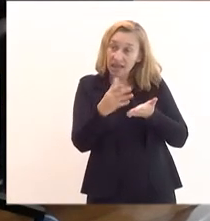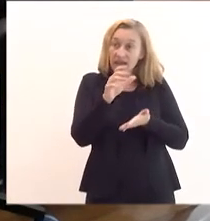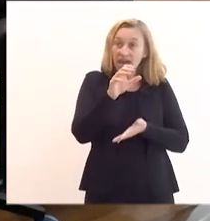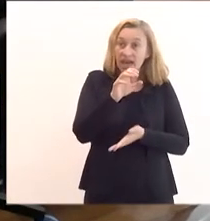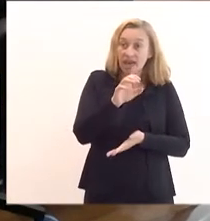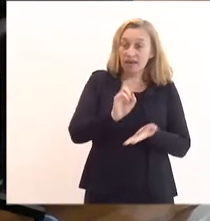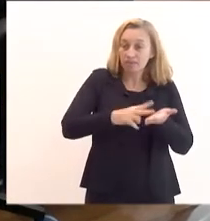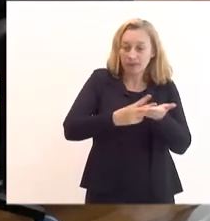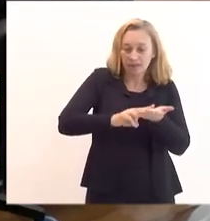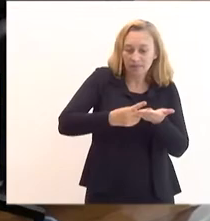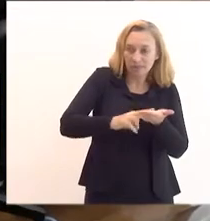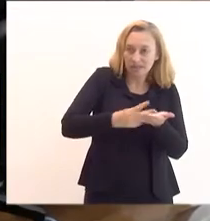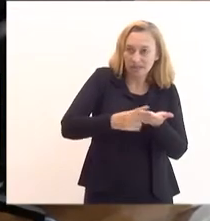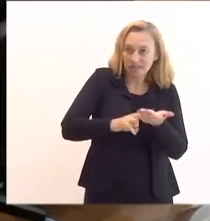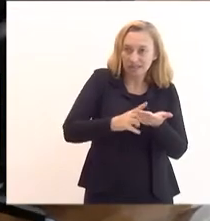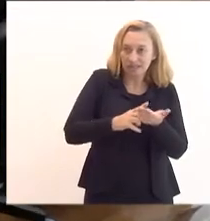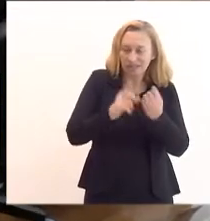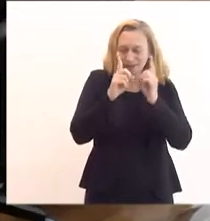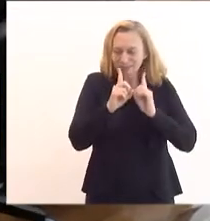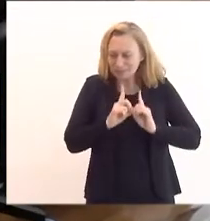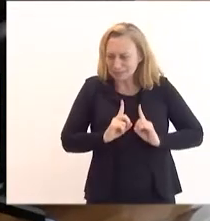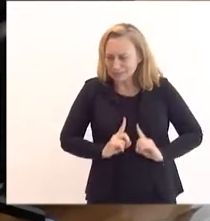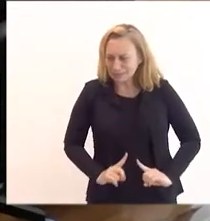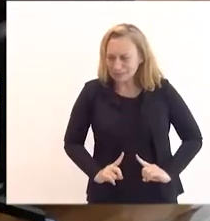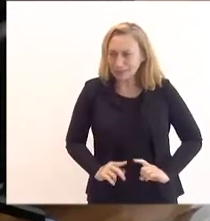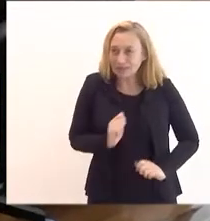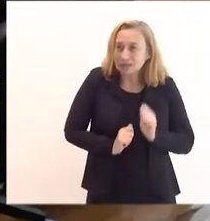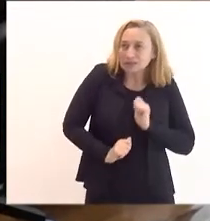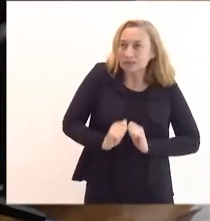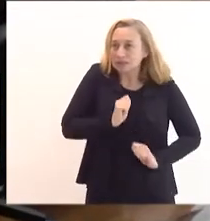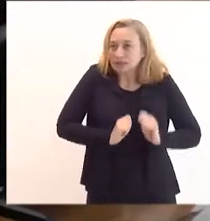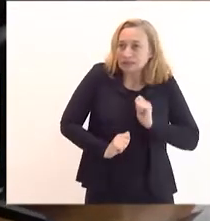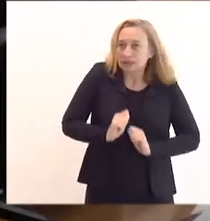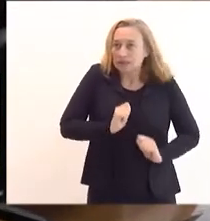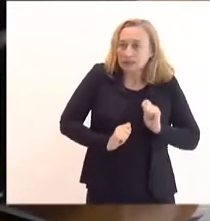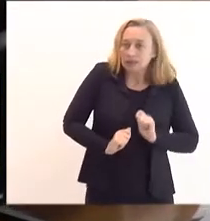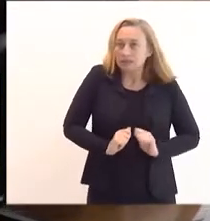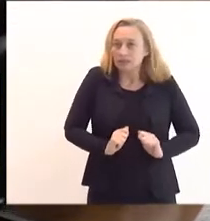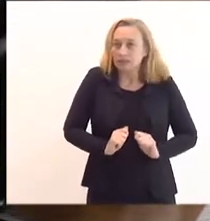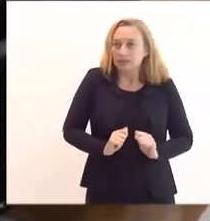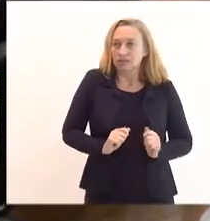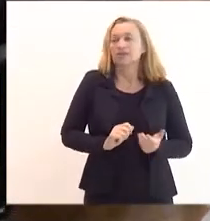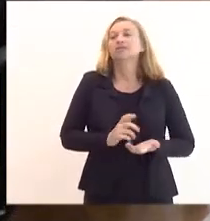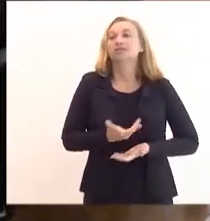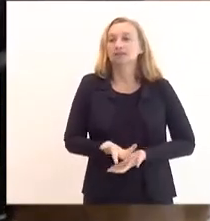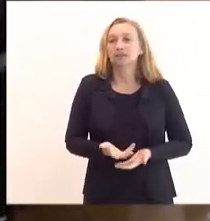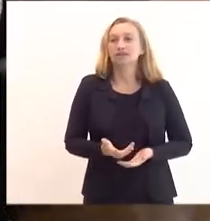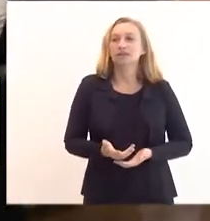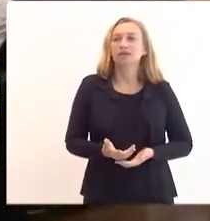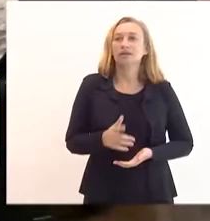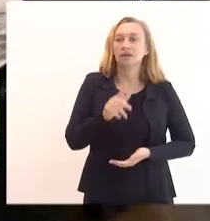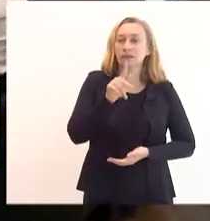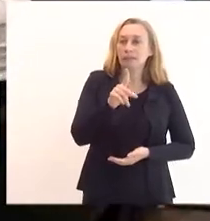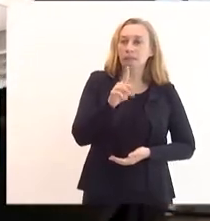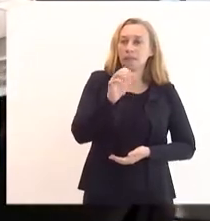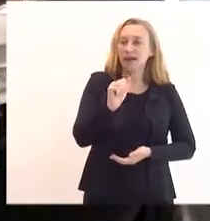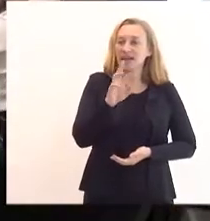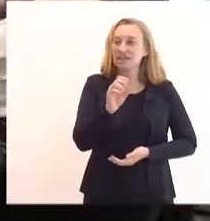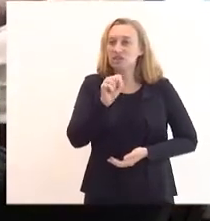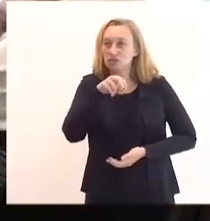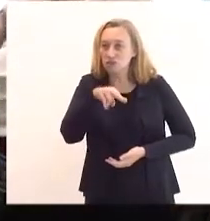epilepsia, depressão, ansiedade, tremor essencial, Parkinson, etc.